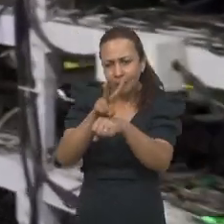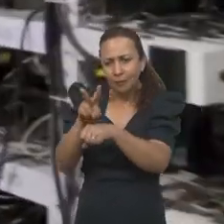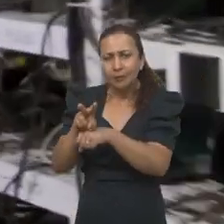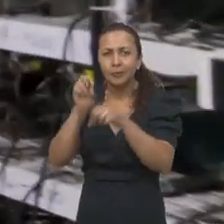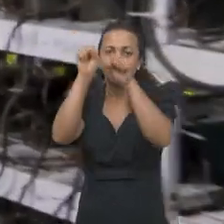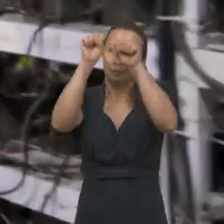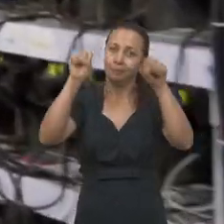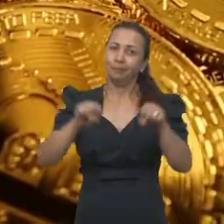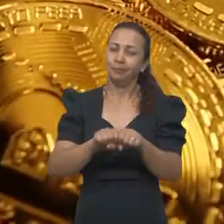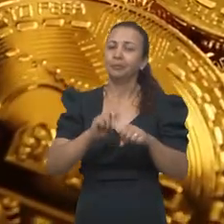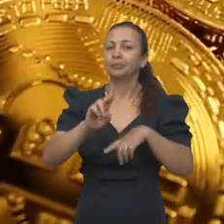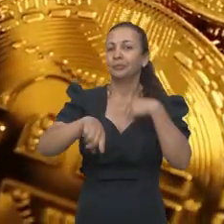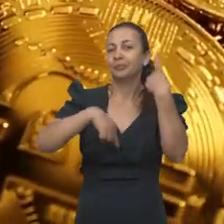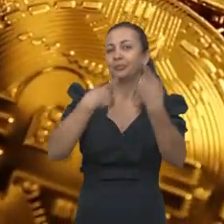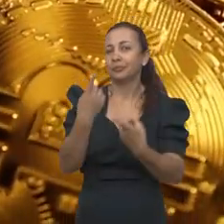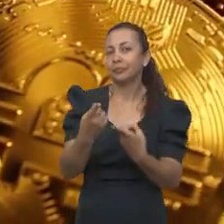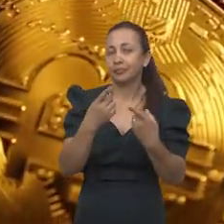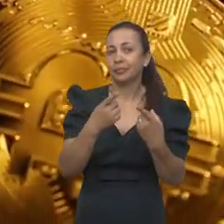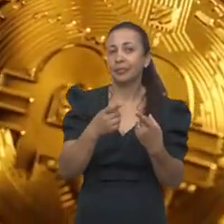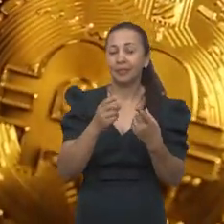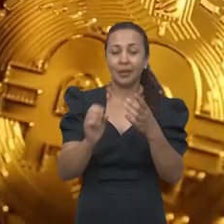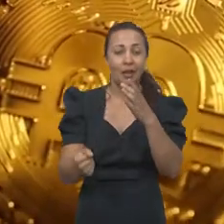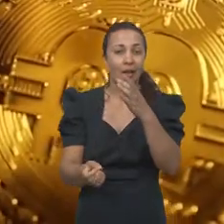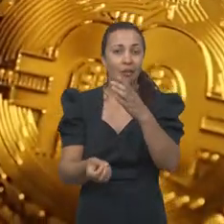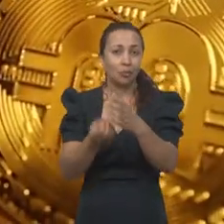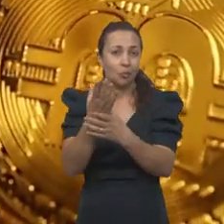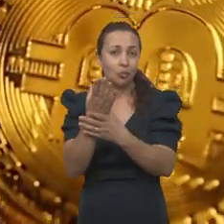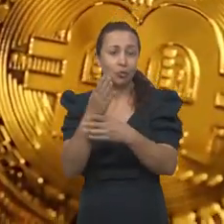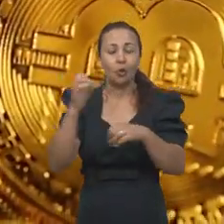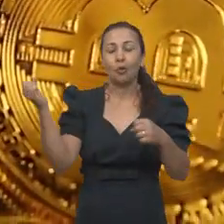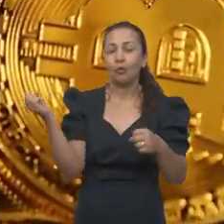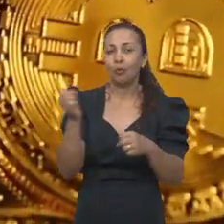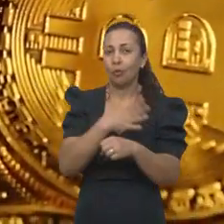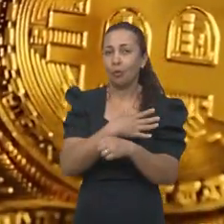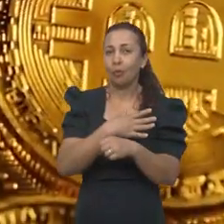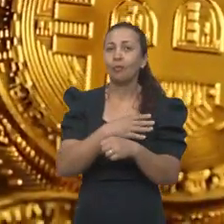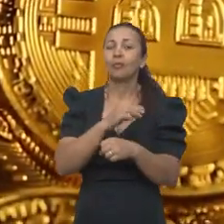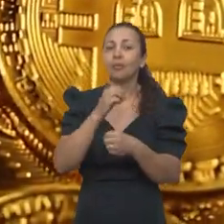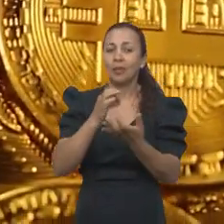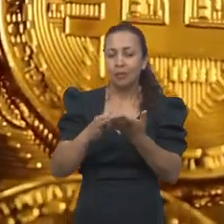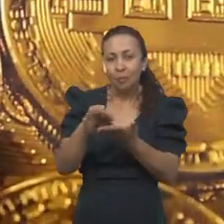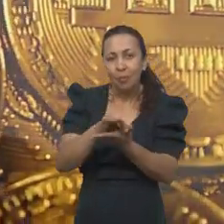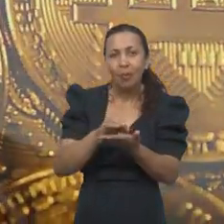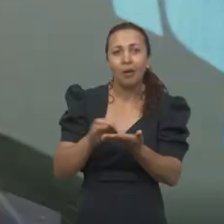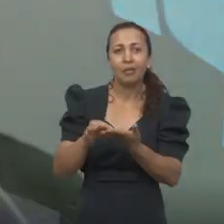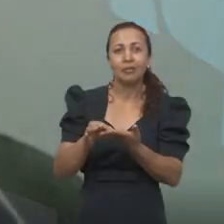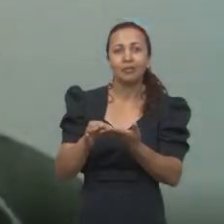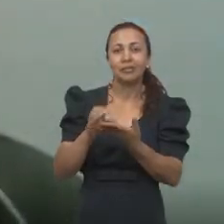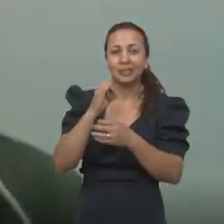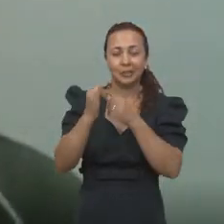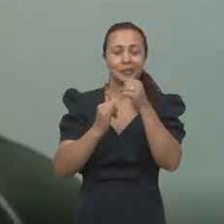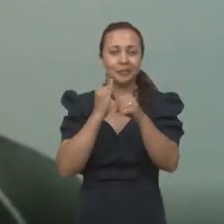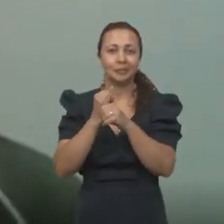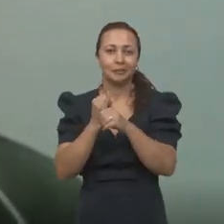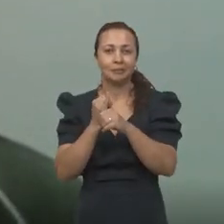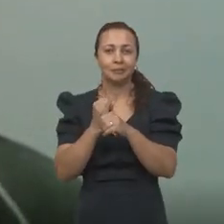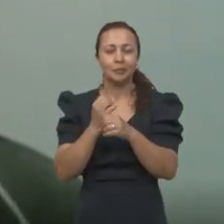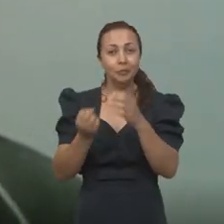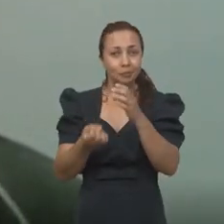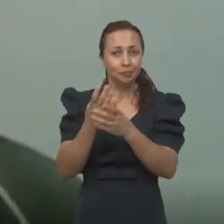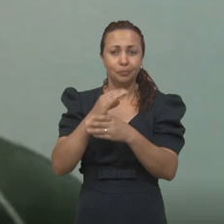sistema e a partir disso gerar novas unidades desde o seu lançamento né de